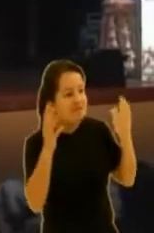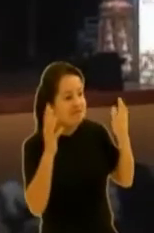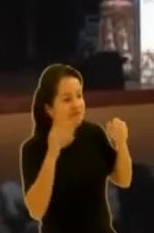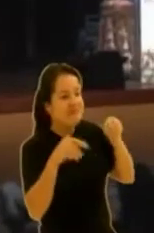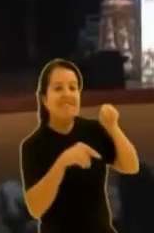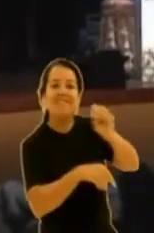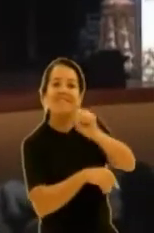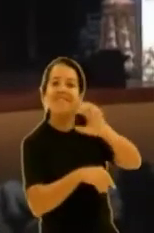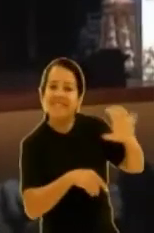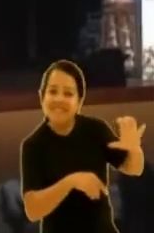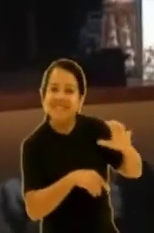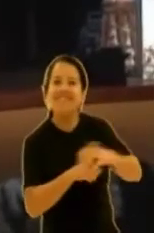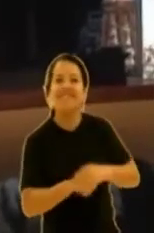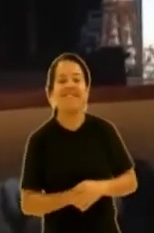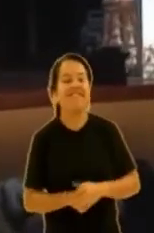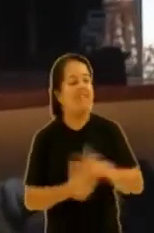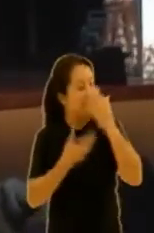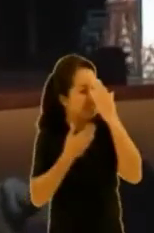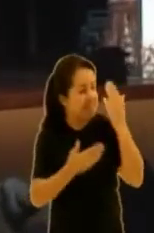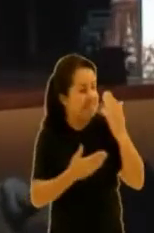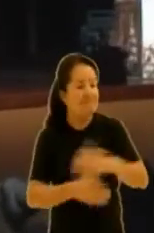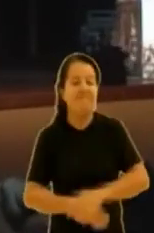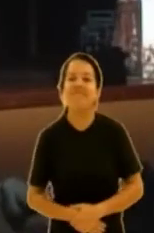Todos os Santos e Santas. Um abraço.